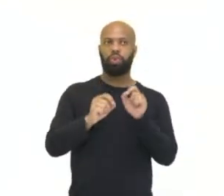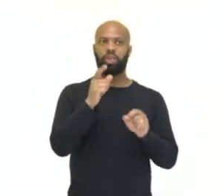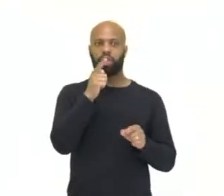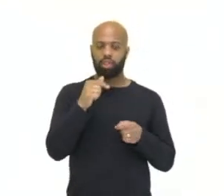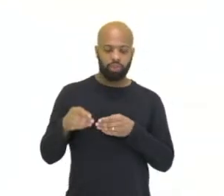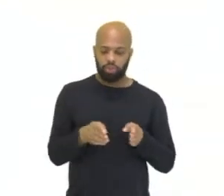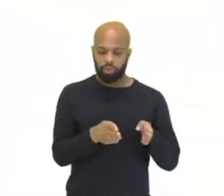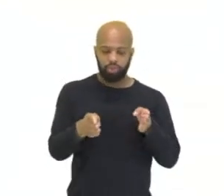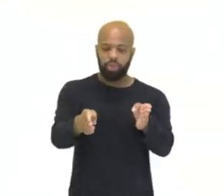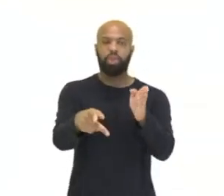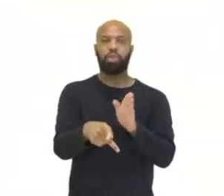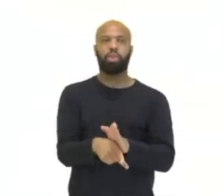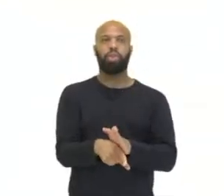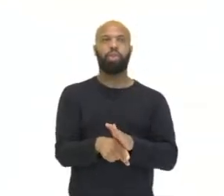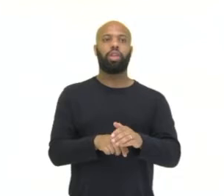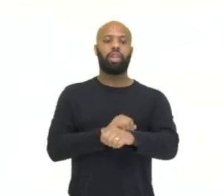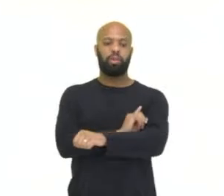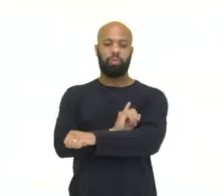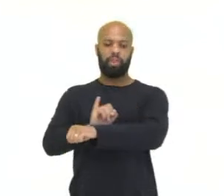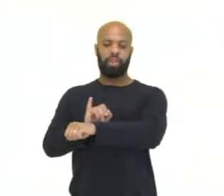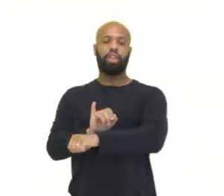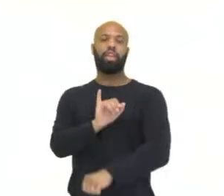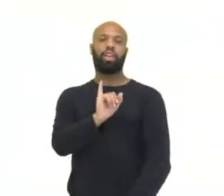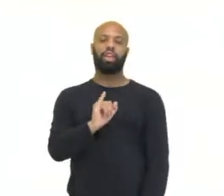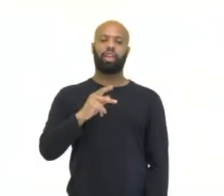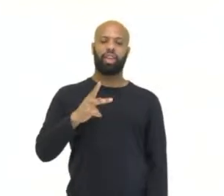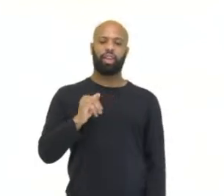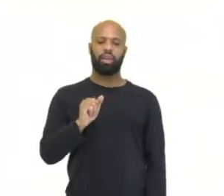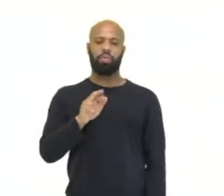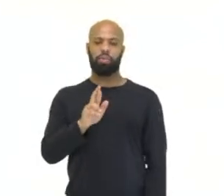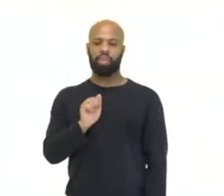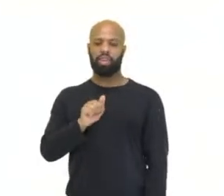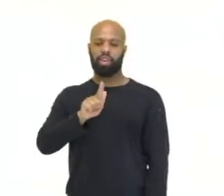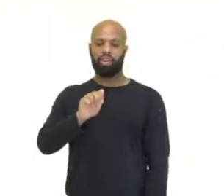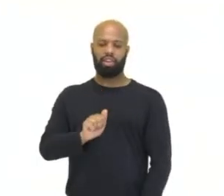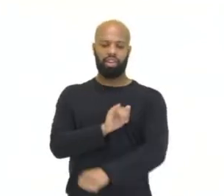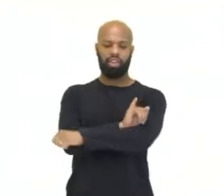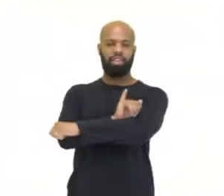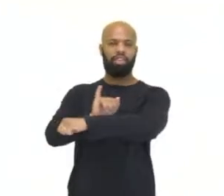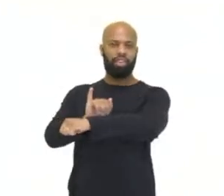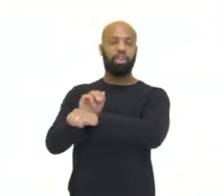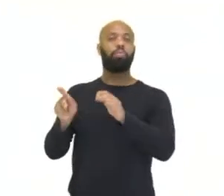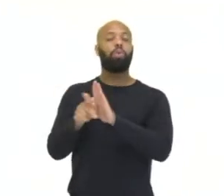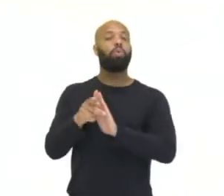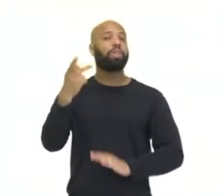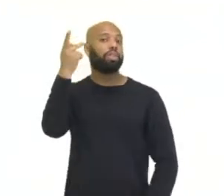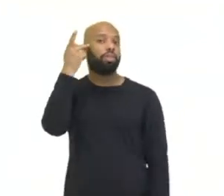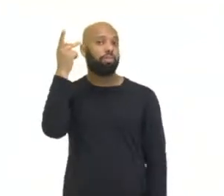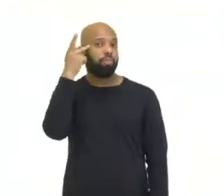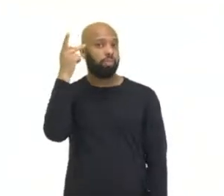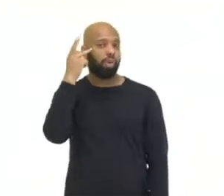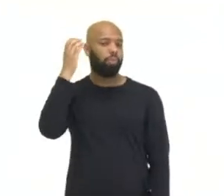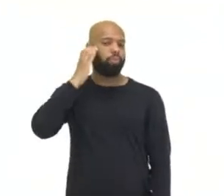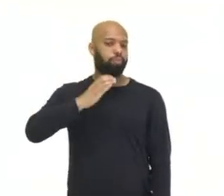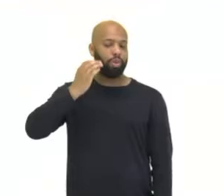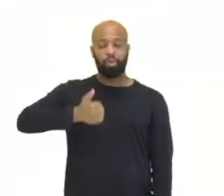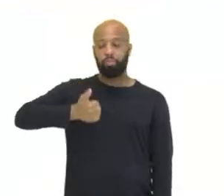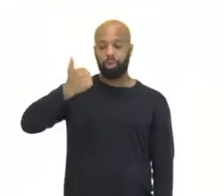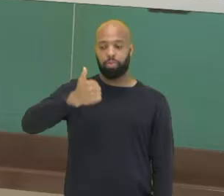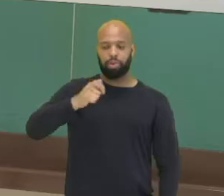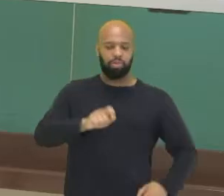do Ipiranga, em São Paulo, local onde Dom Pedro I proclamou a independência